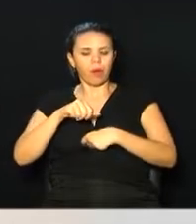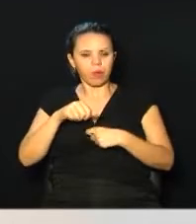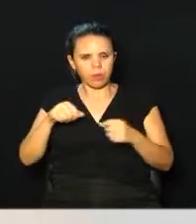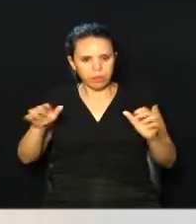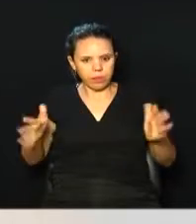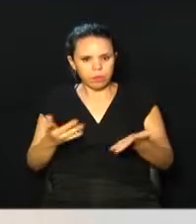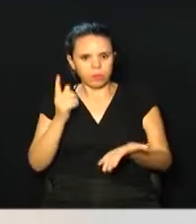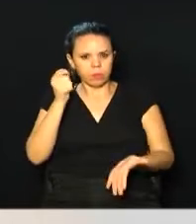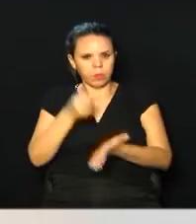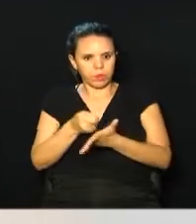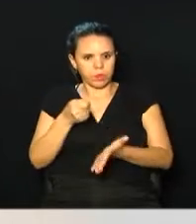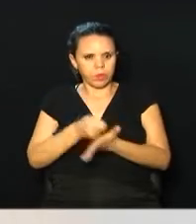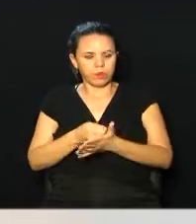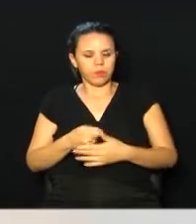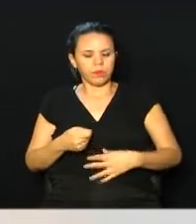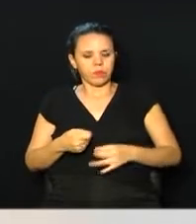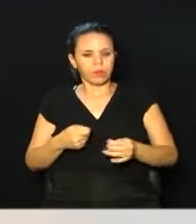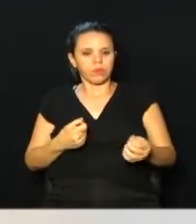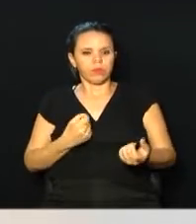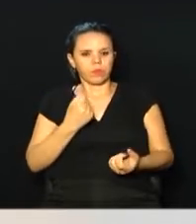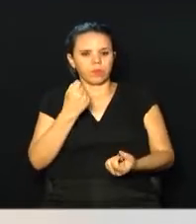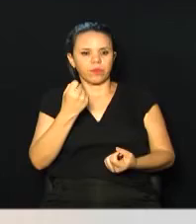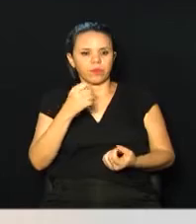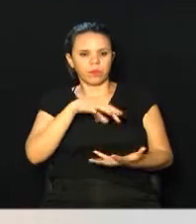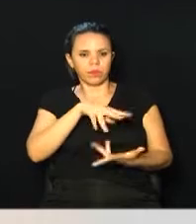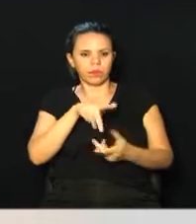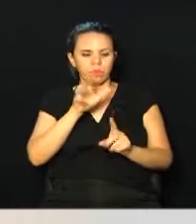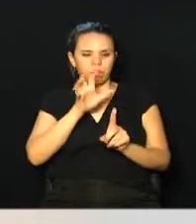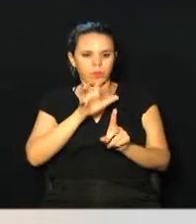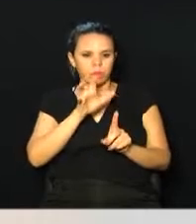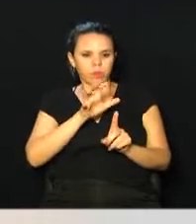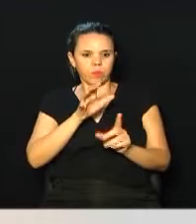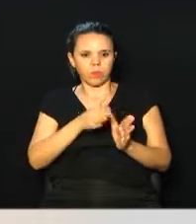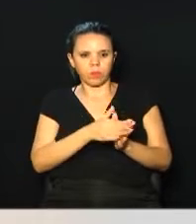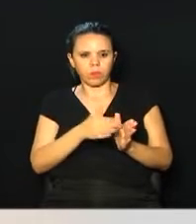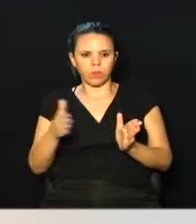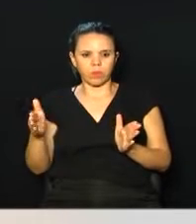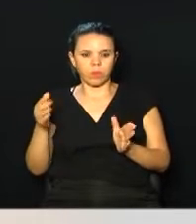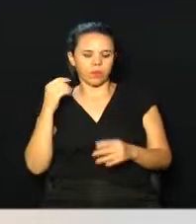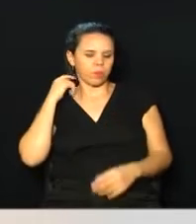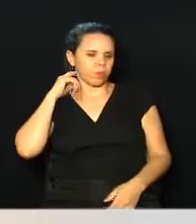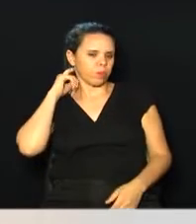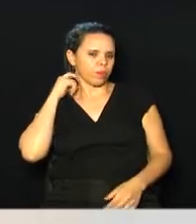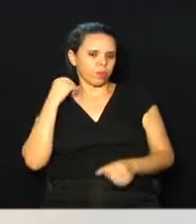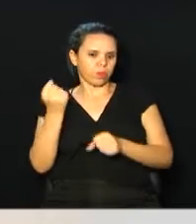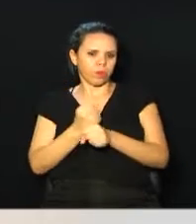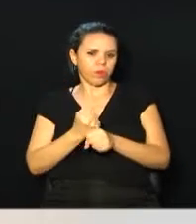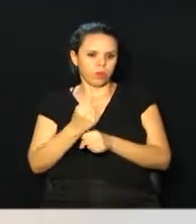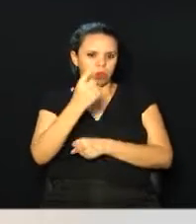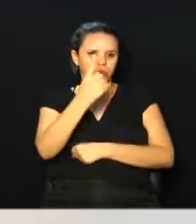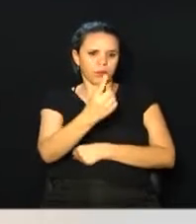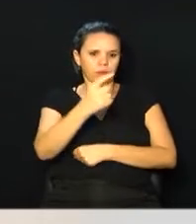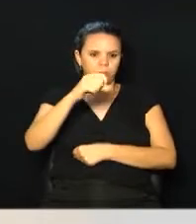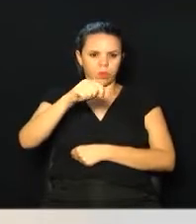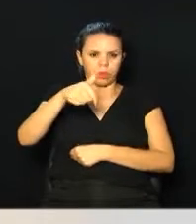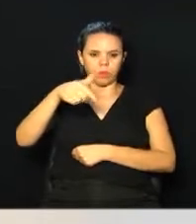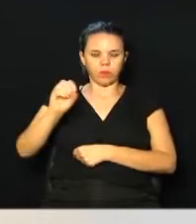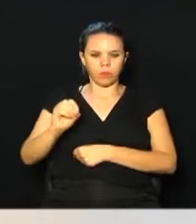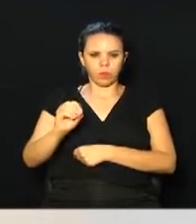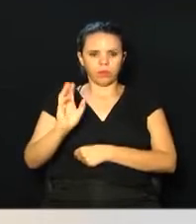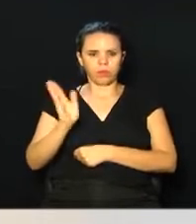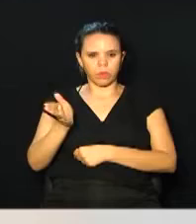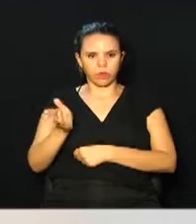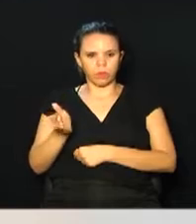impõe ao mundo, a partir dos anos de 1970 já